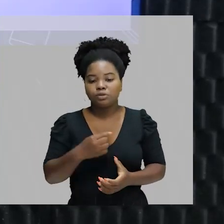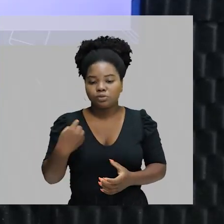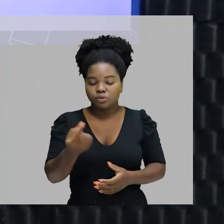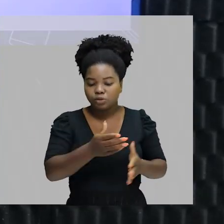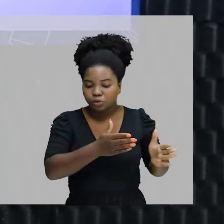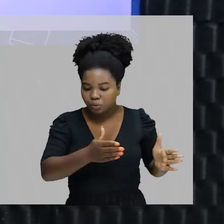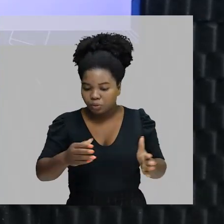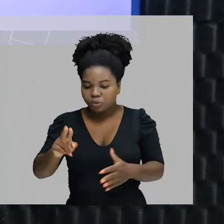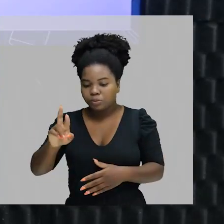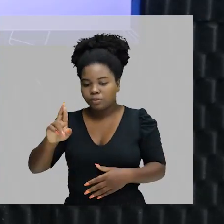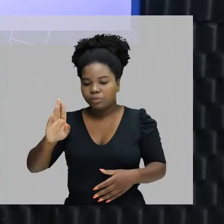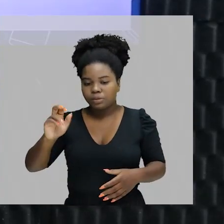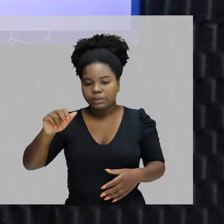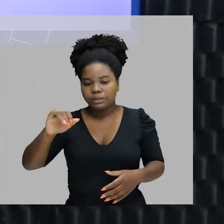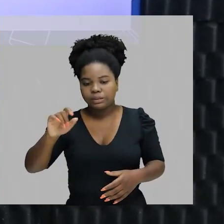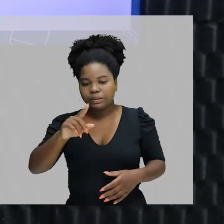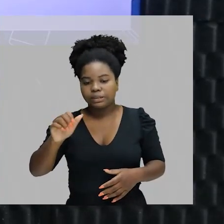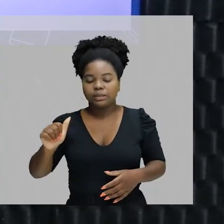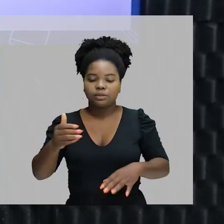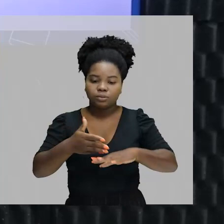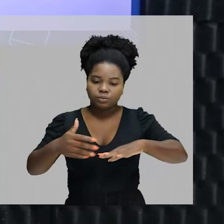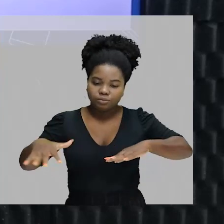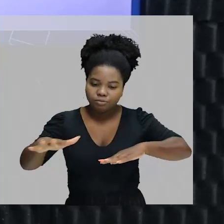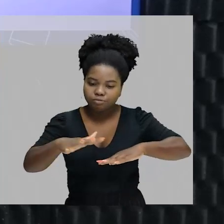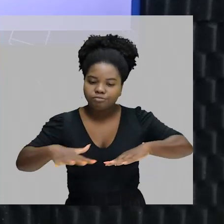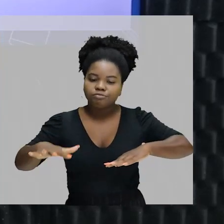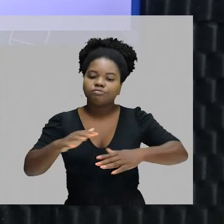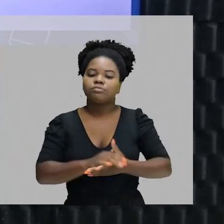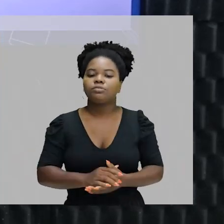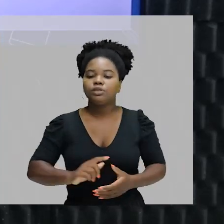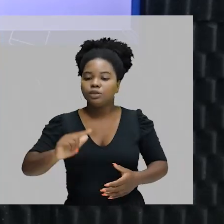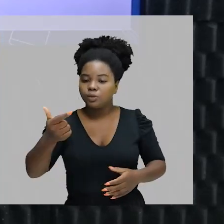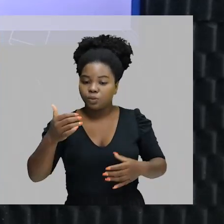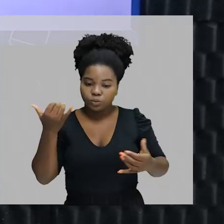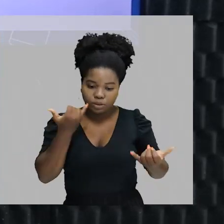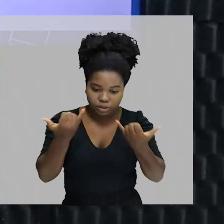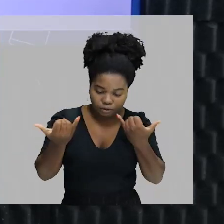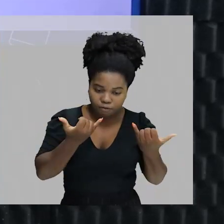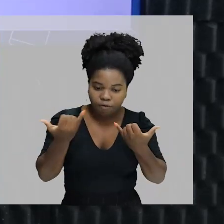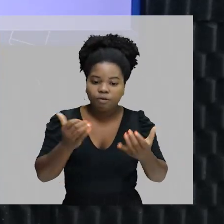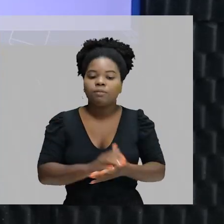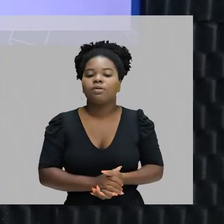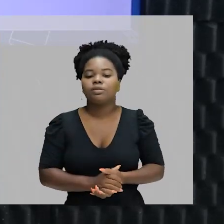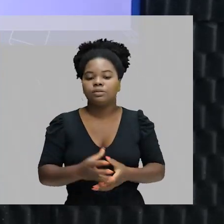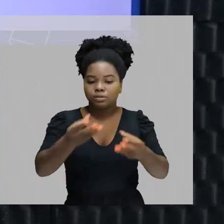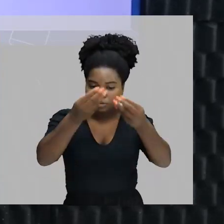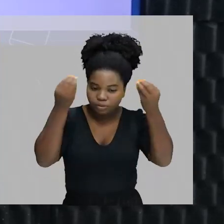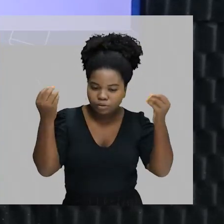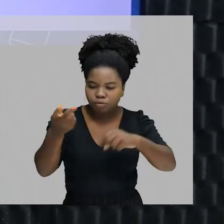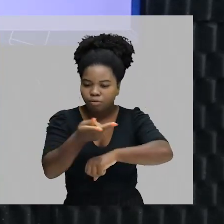de urbanização contemporânea, beleza? E para essas e outras informações, não esqueça,